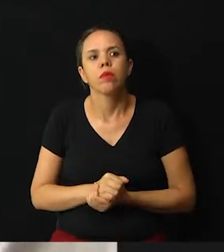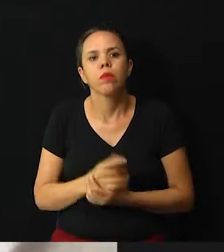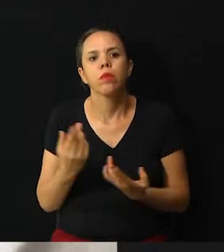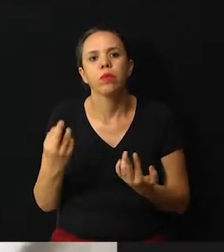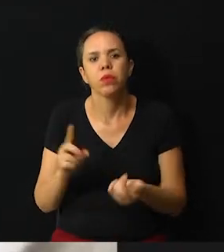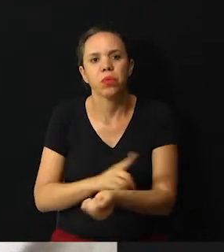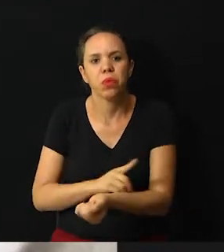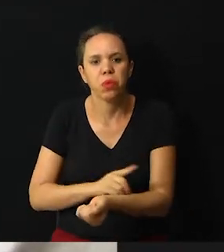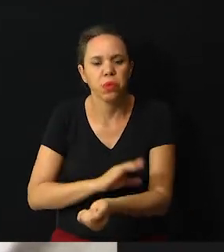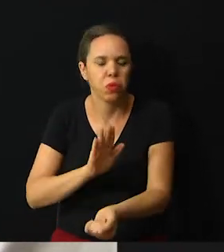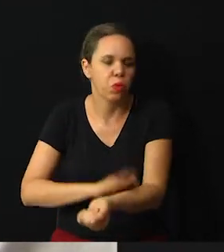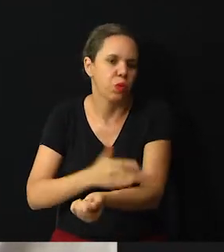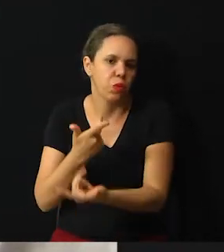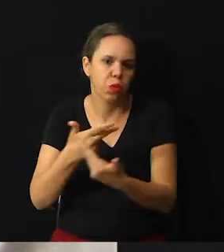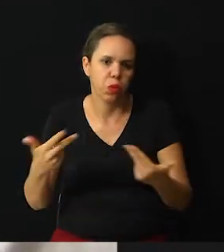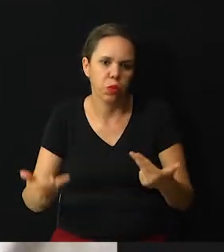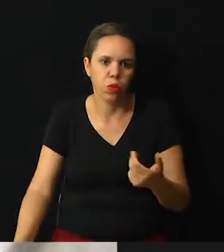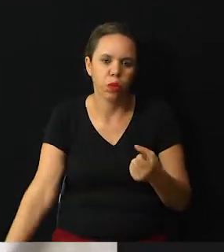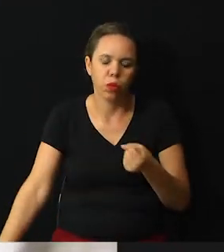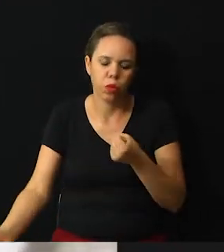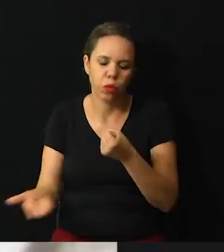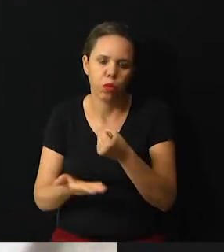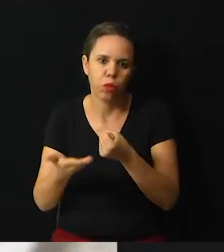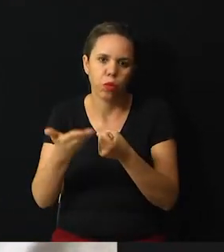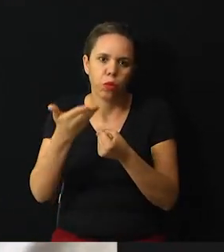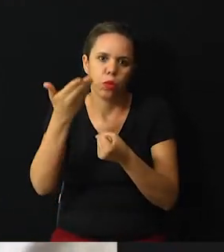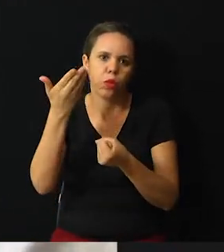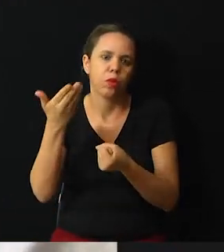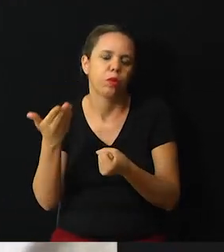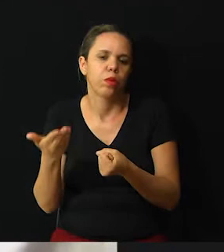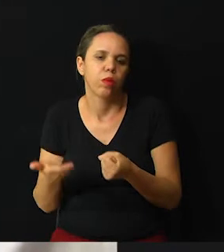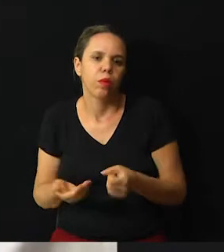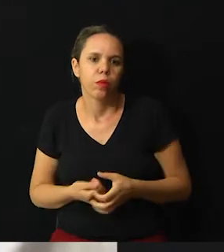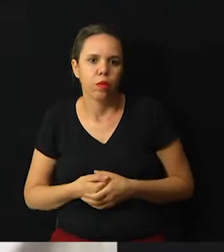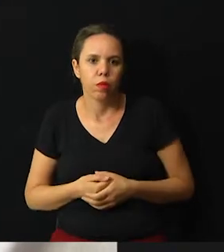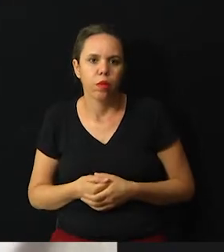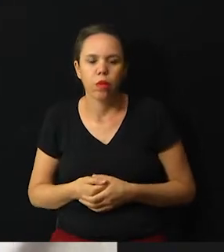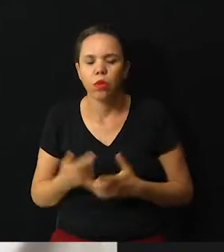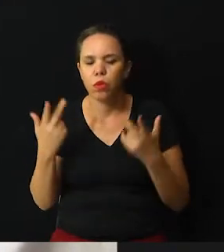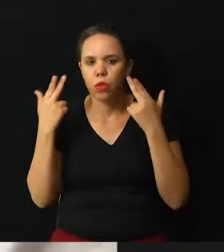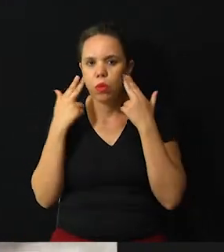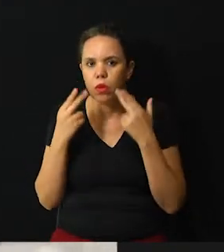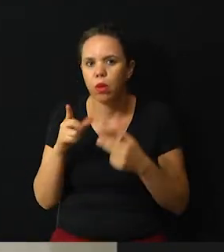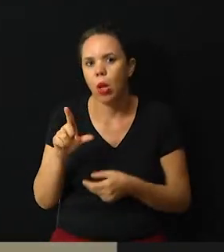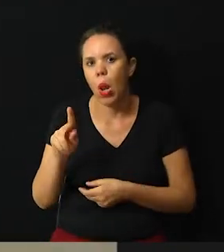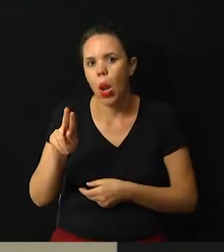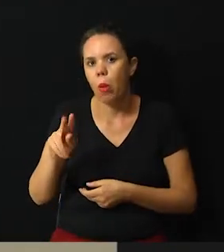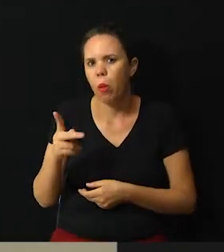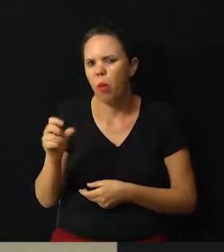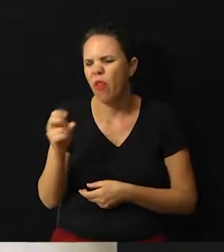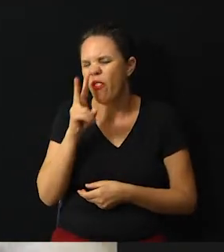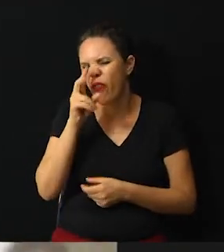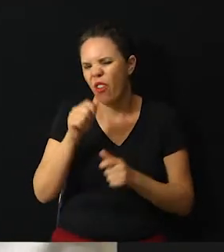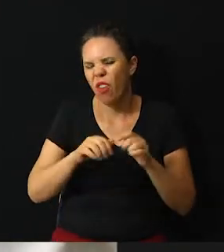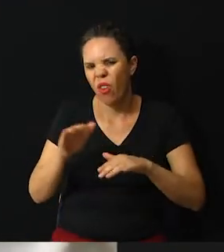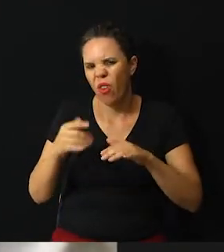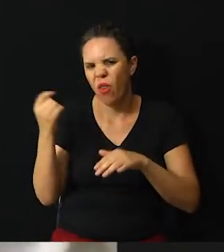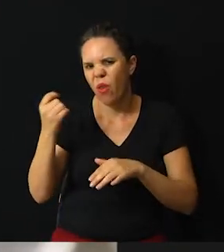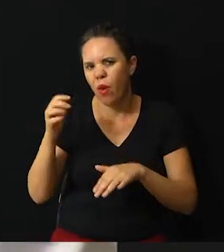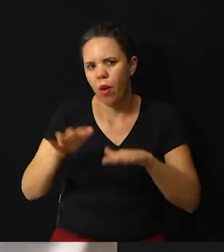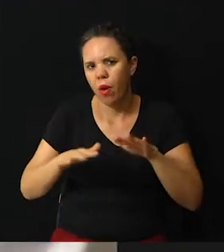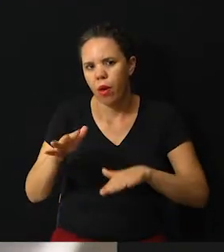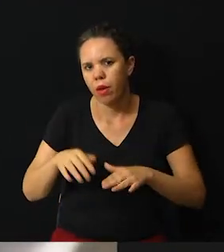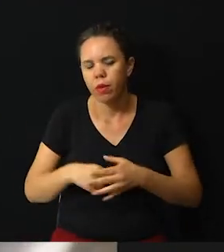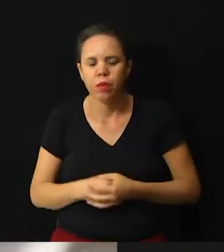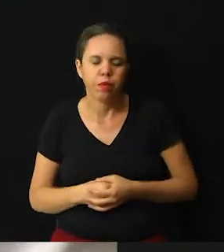assim como a diabetes, pressão alta, você tem vários níveis, né? Você tem um lúpus que a gente brinca que é o lupinho, que é o lúpus normal, e tem o lupão, que é muito agressivo, né? Cada doença